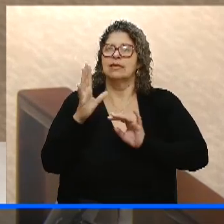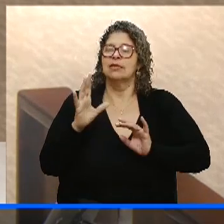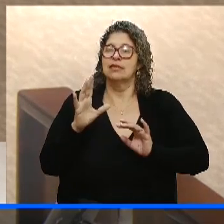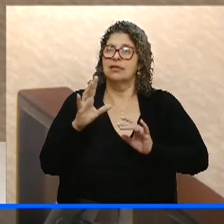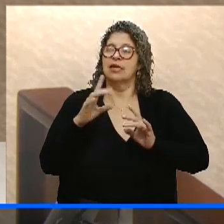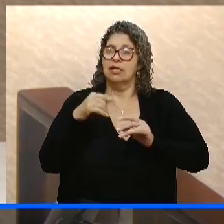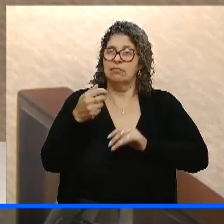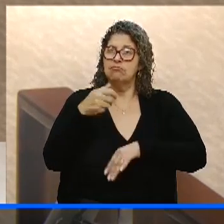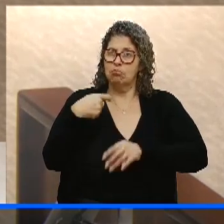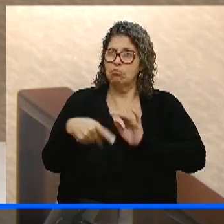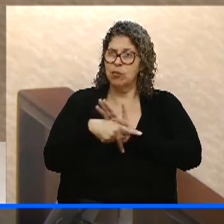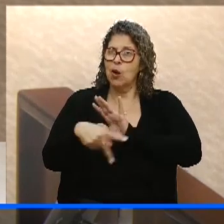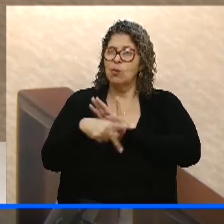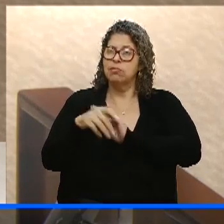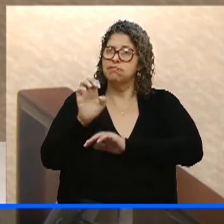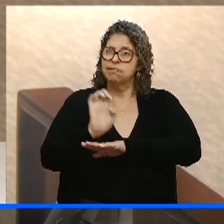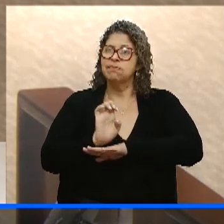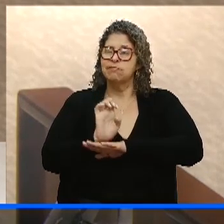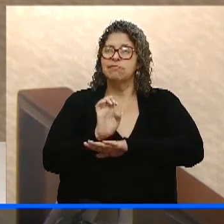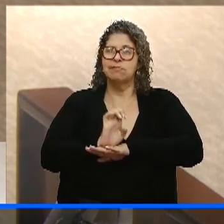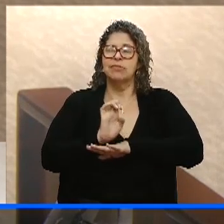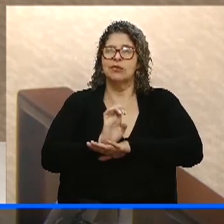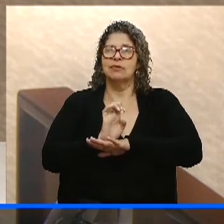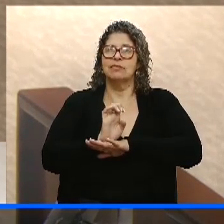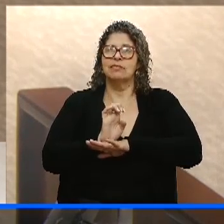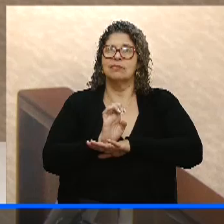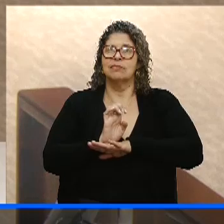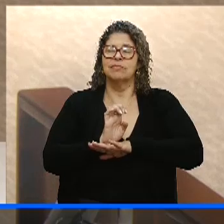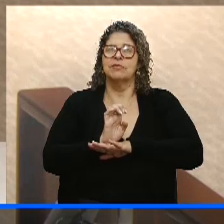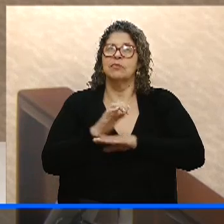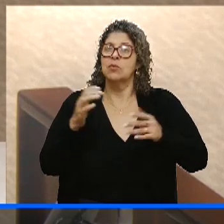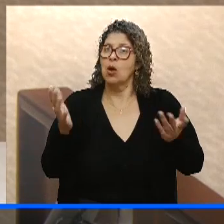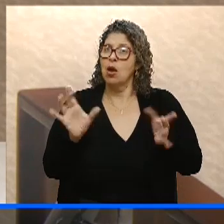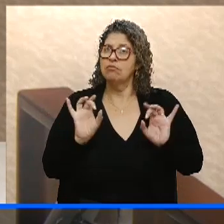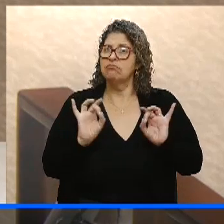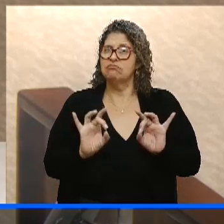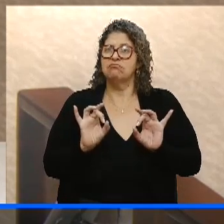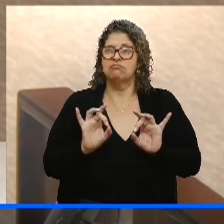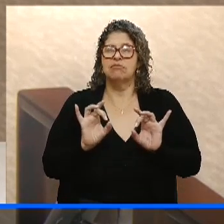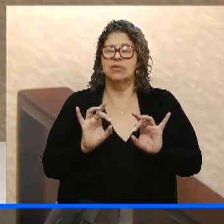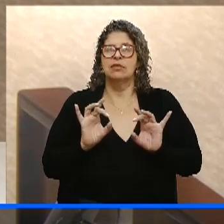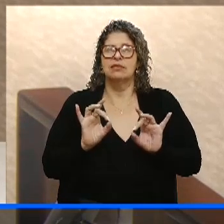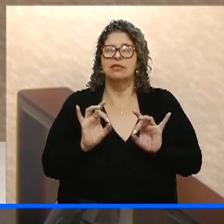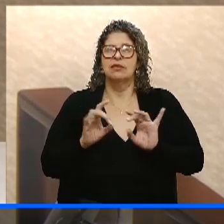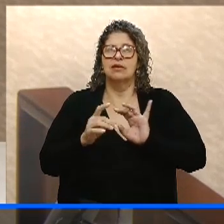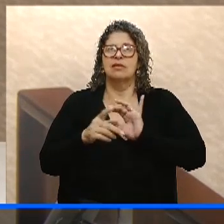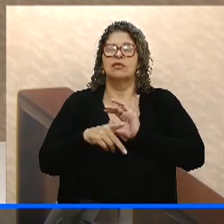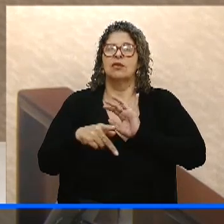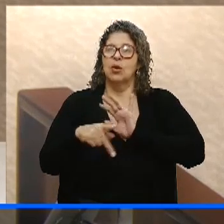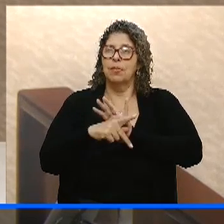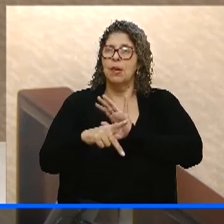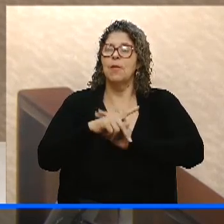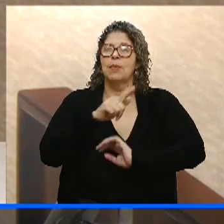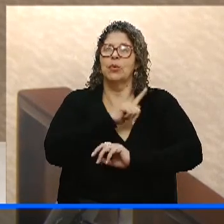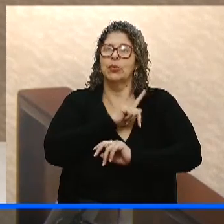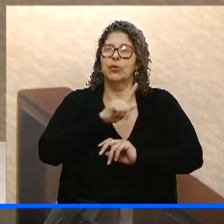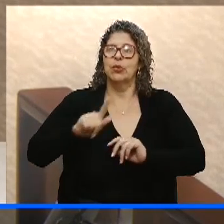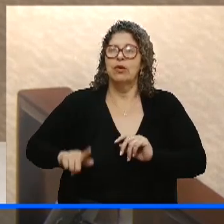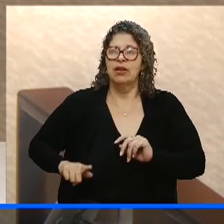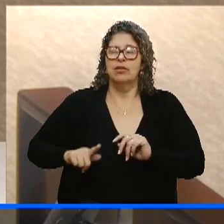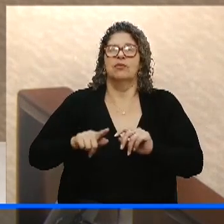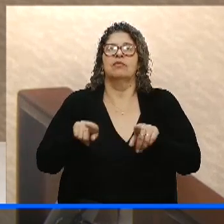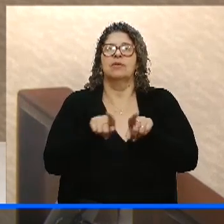e também do nosso estado e hoje especialmente com o protagonismo do nosso governador